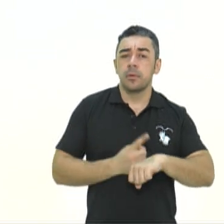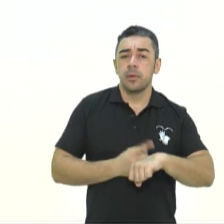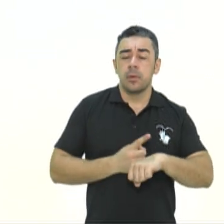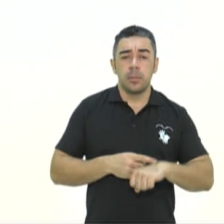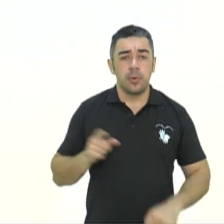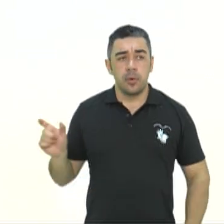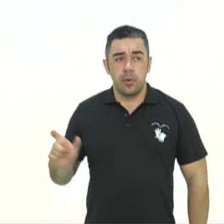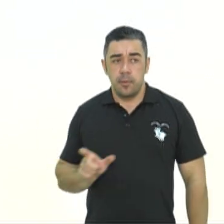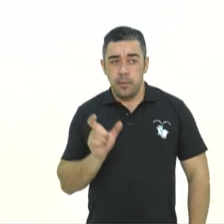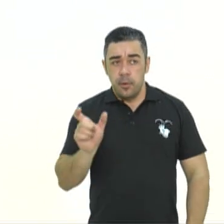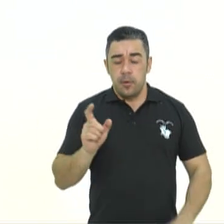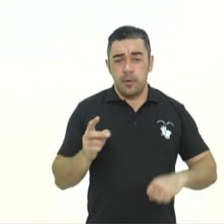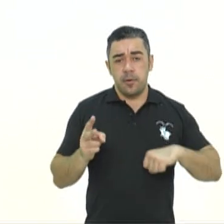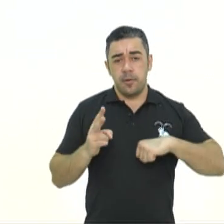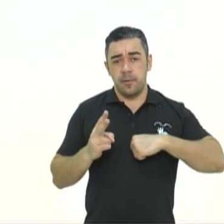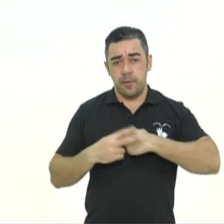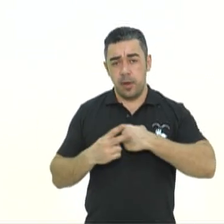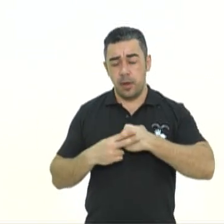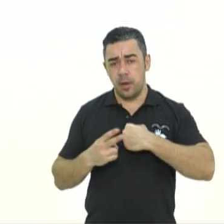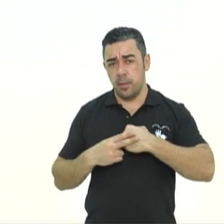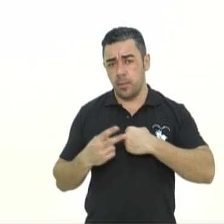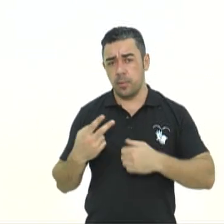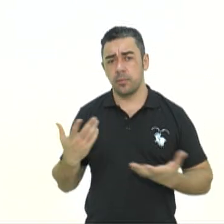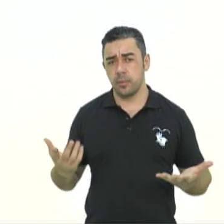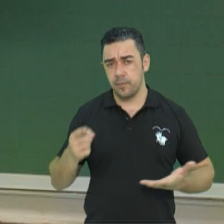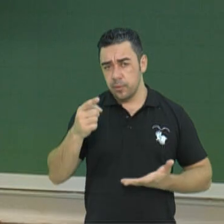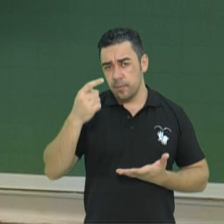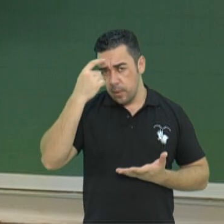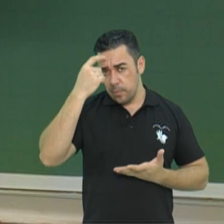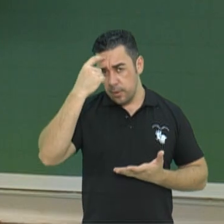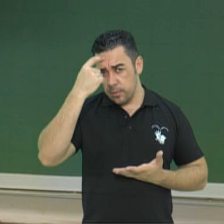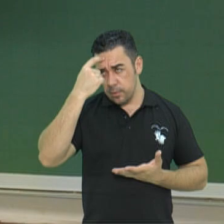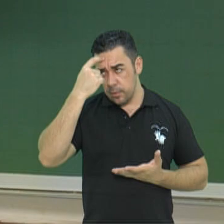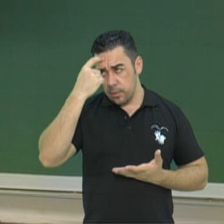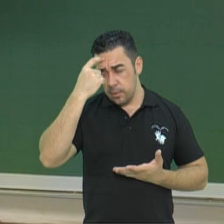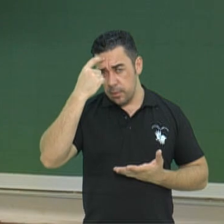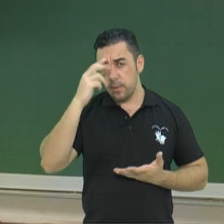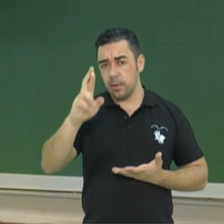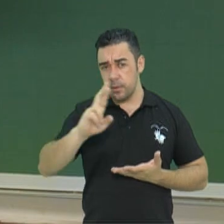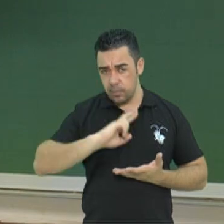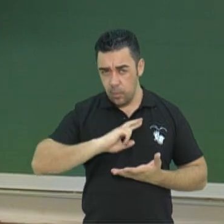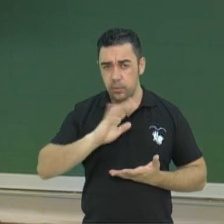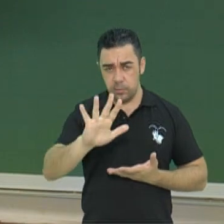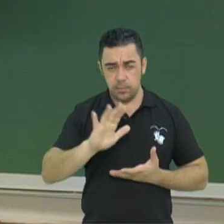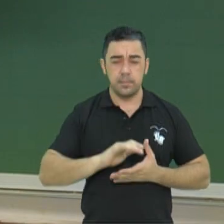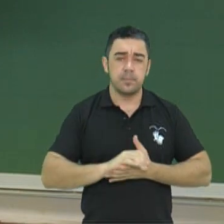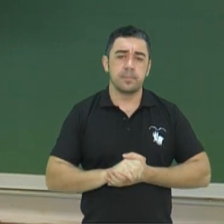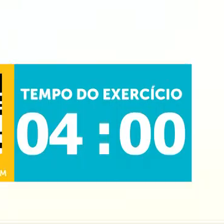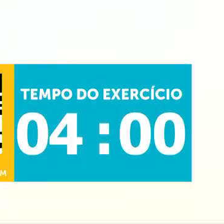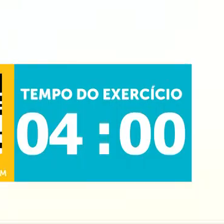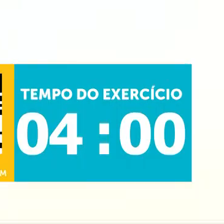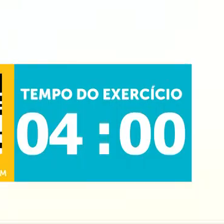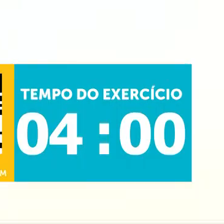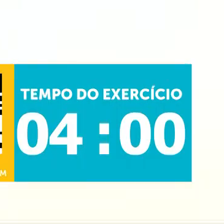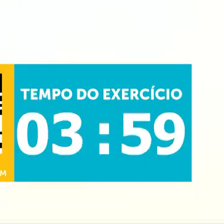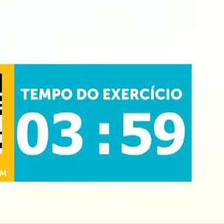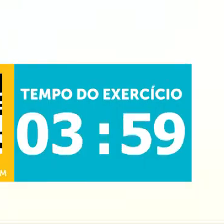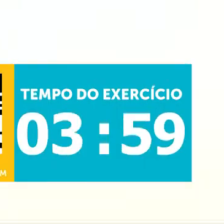em destaque foi empregado? Então, você vai pensar um minutinho, aí um tempinho, e nós já retornamos.